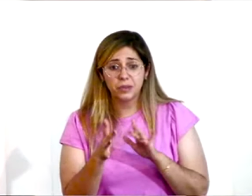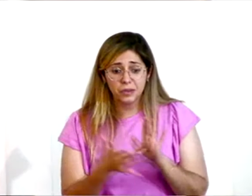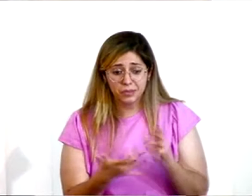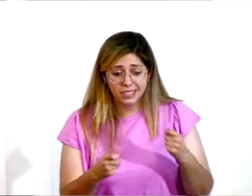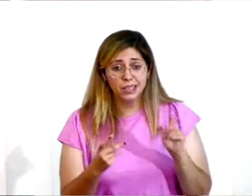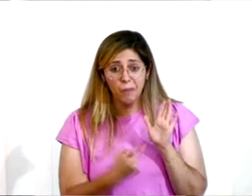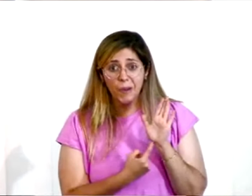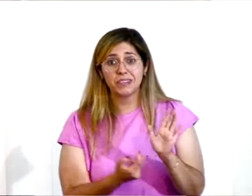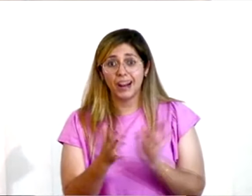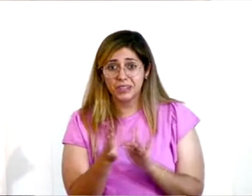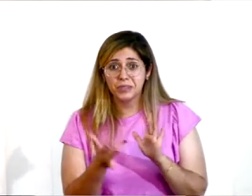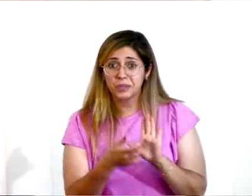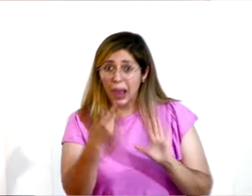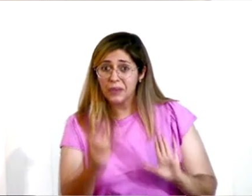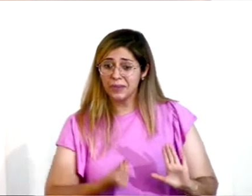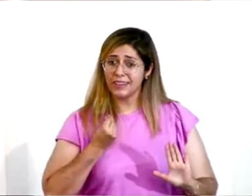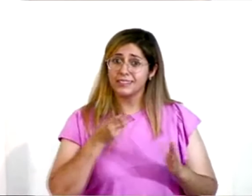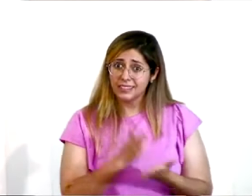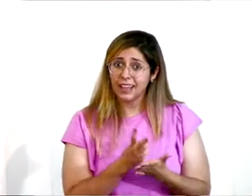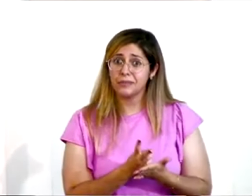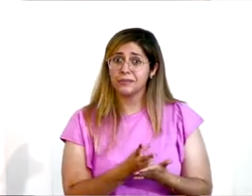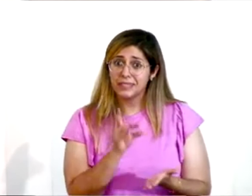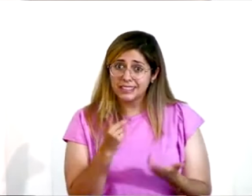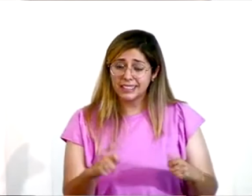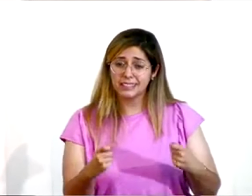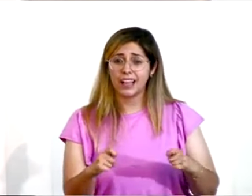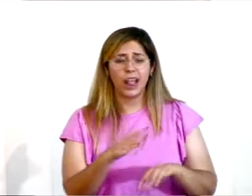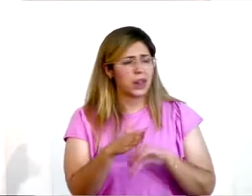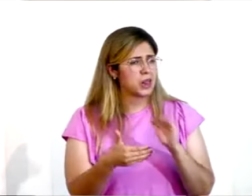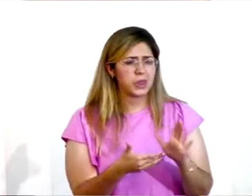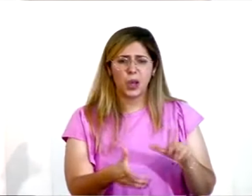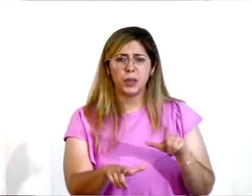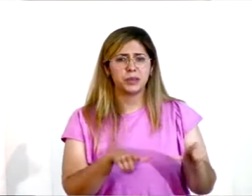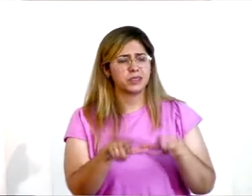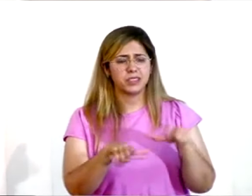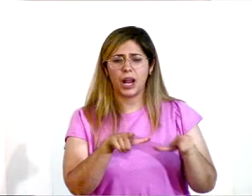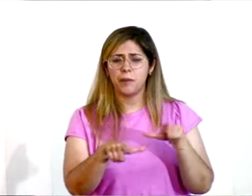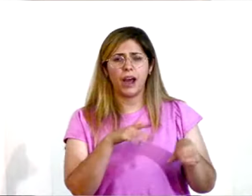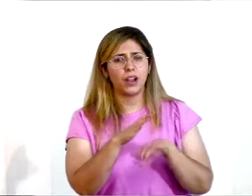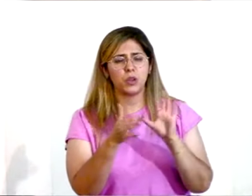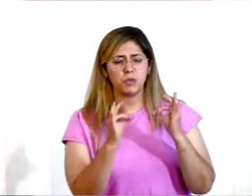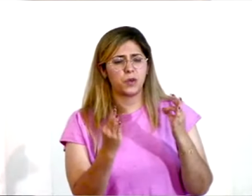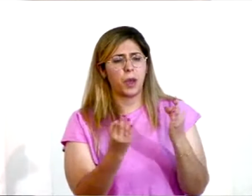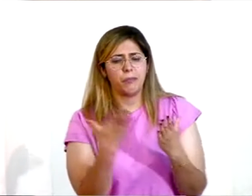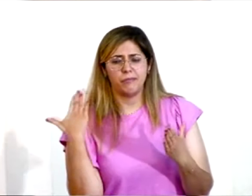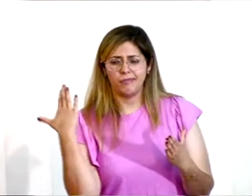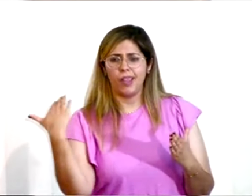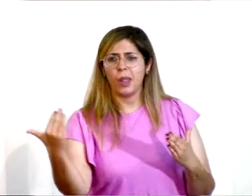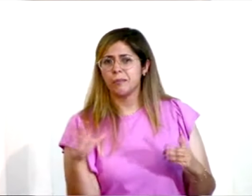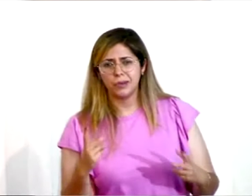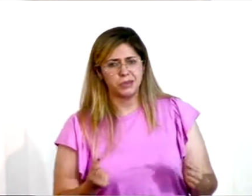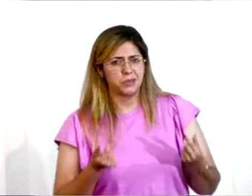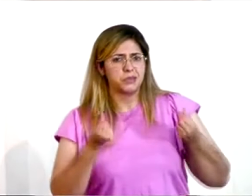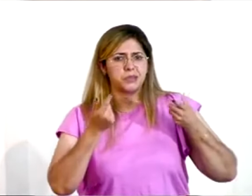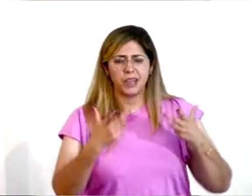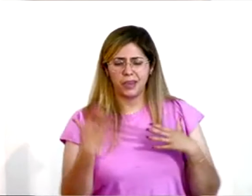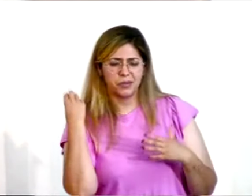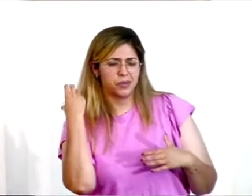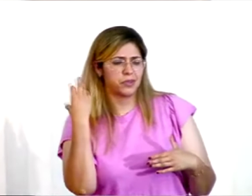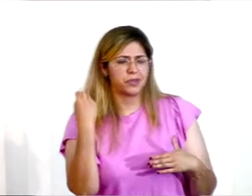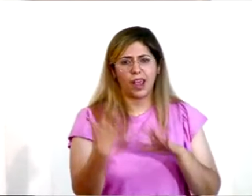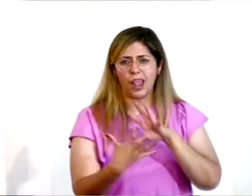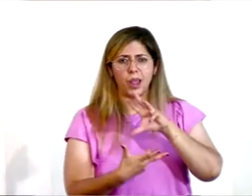Todas as outras pessoas podem viver no mundo, podem ter suas profissões, podem constituir suas famílias, podem ser bem-sucedidos, podem viajar o